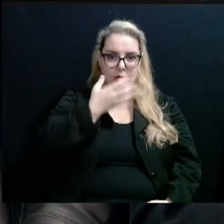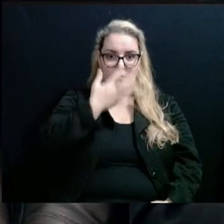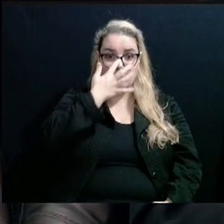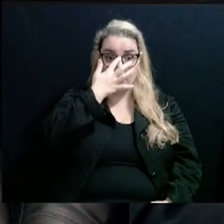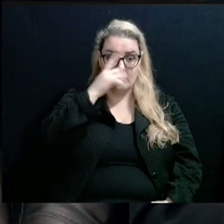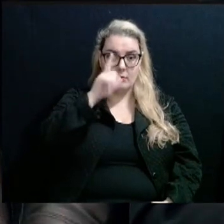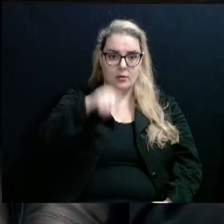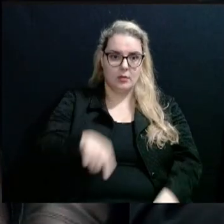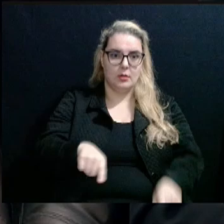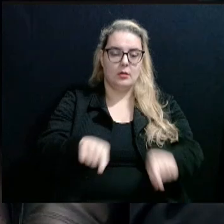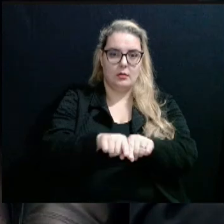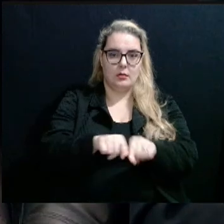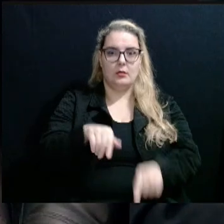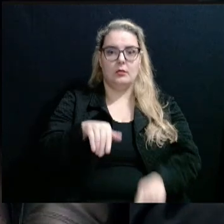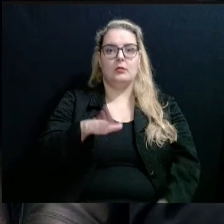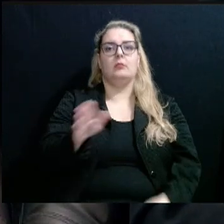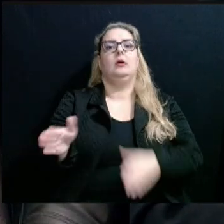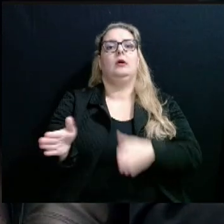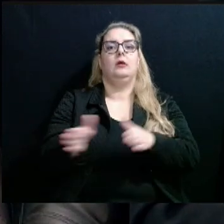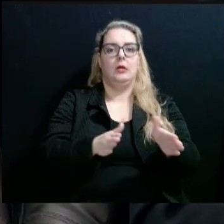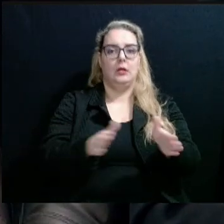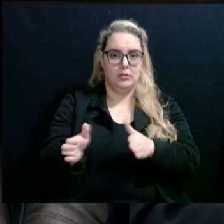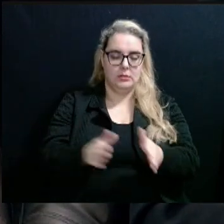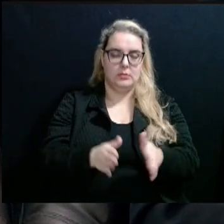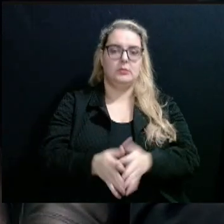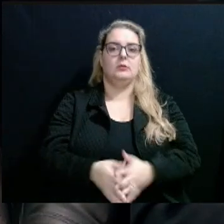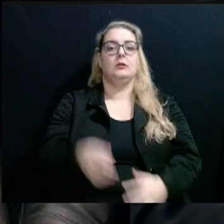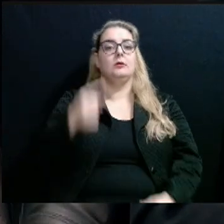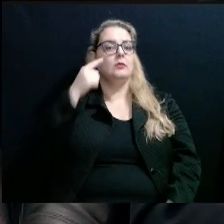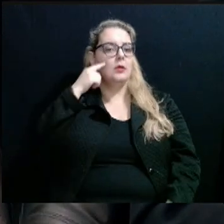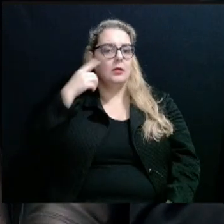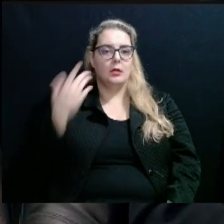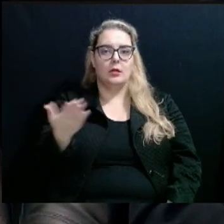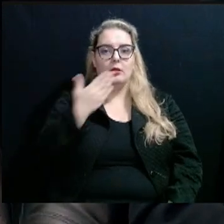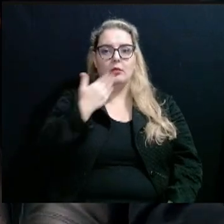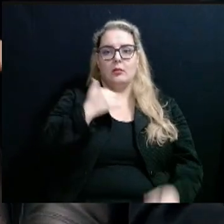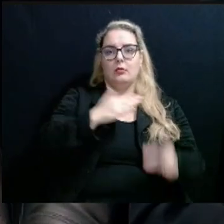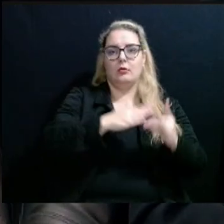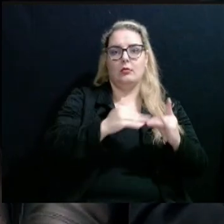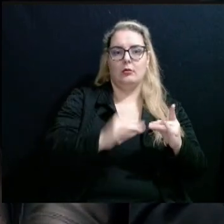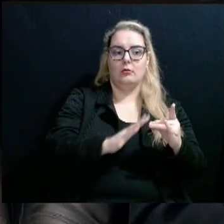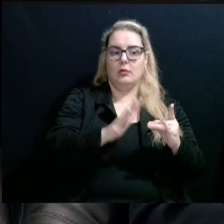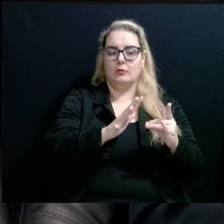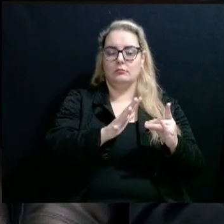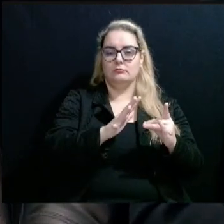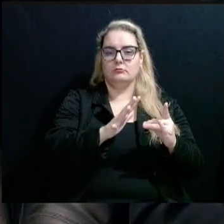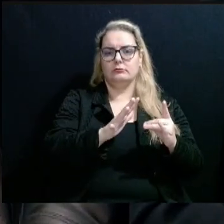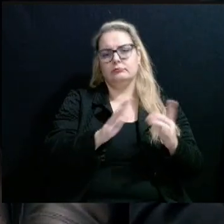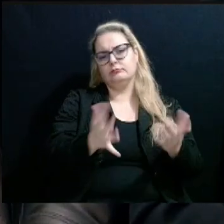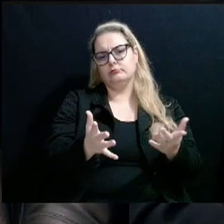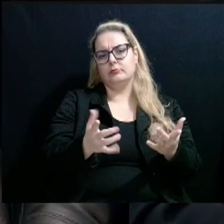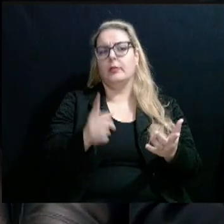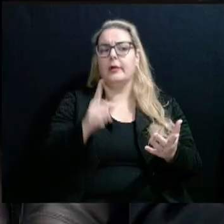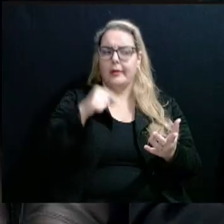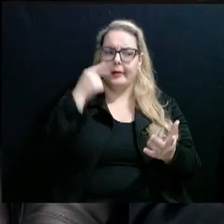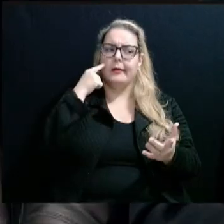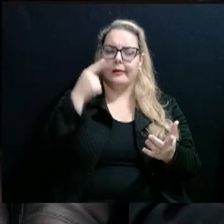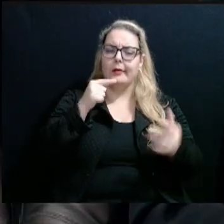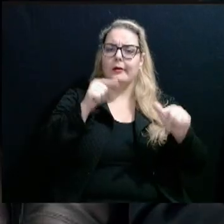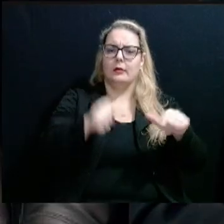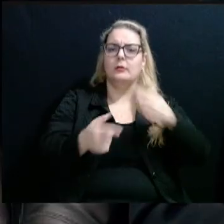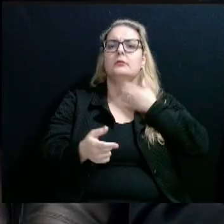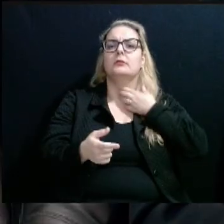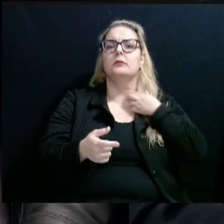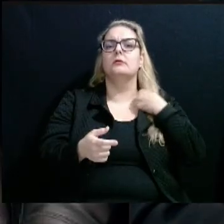mais acessível. Então, essa ideia de que comida vegetariana é cara, ela vem justamente desse local, onde a gente faz o uso